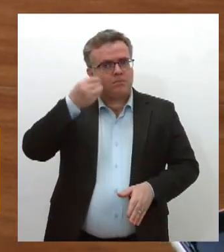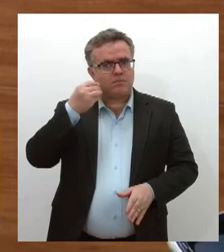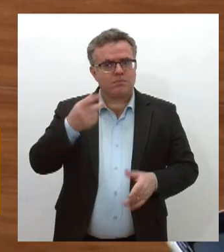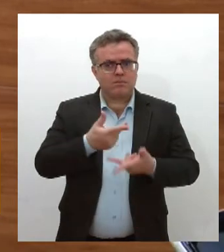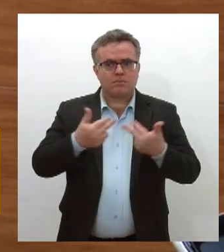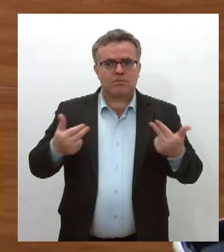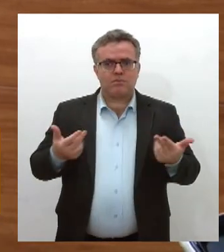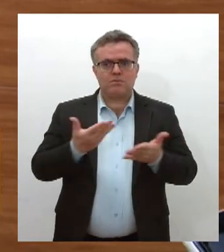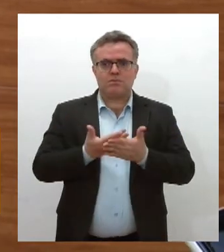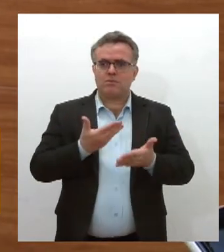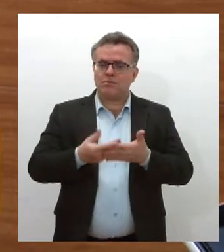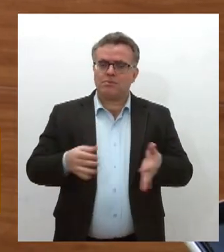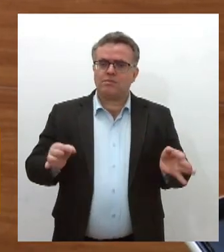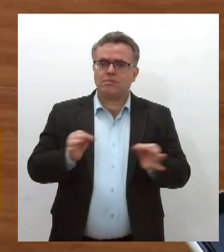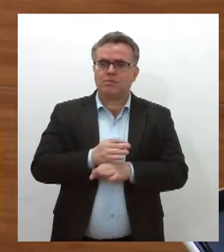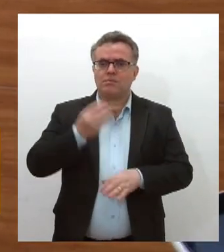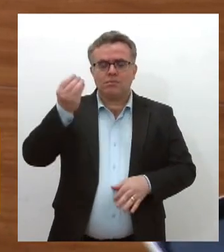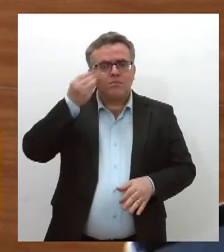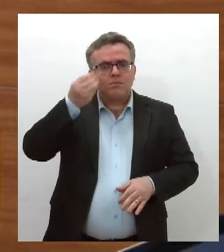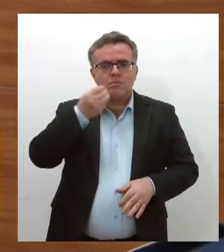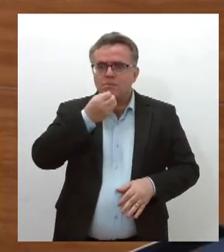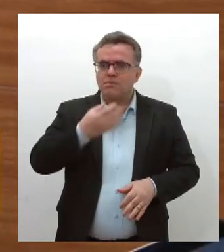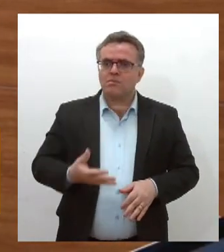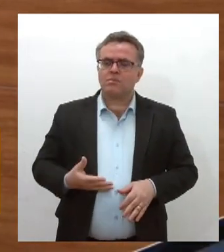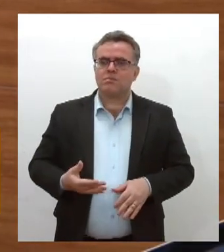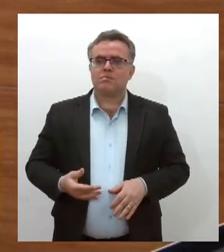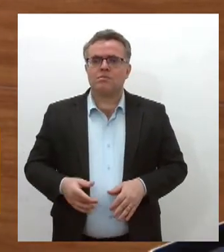uma experiência muito boa, né? O aluno sai